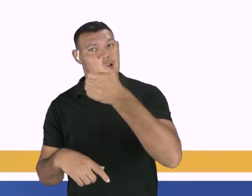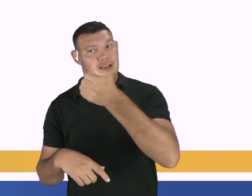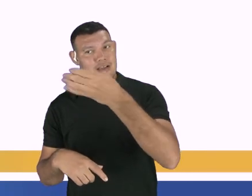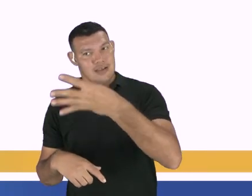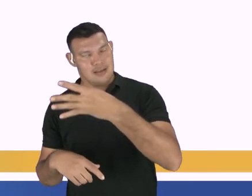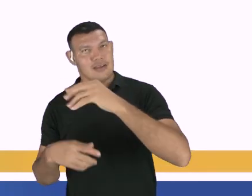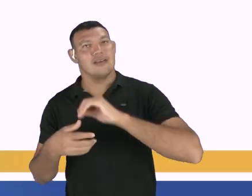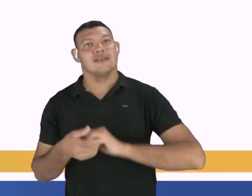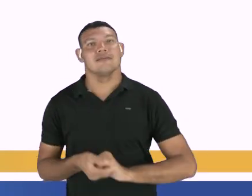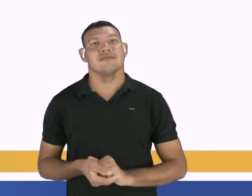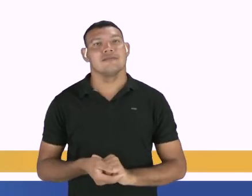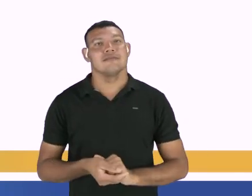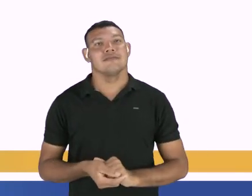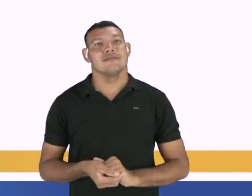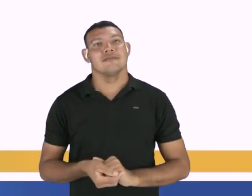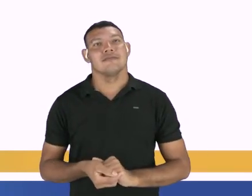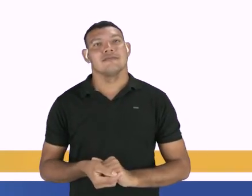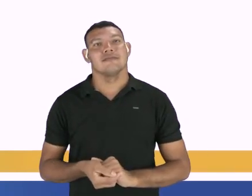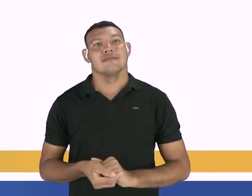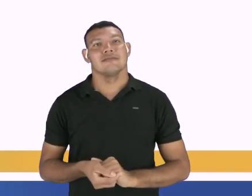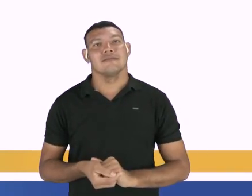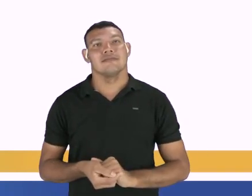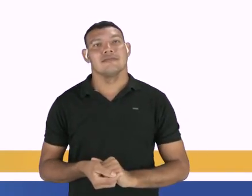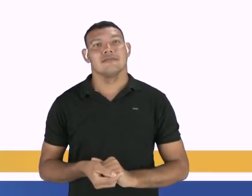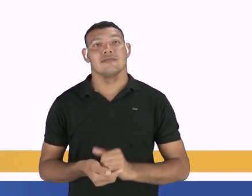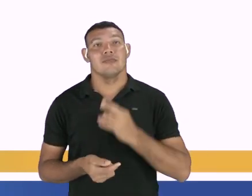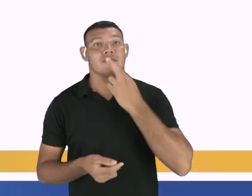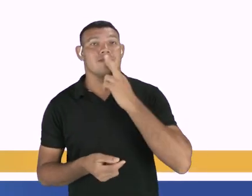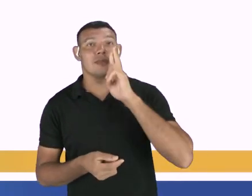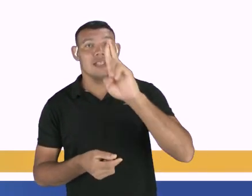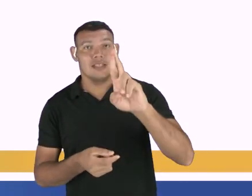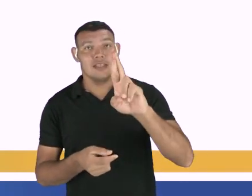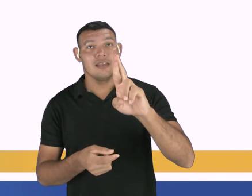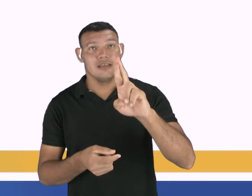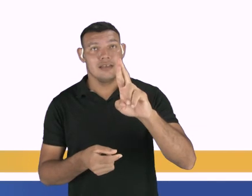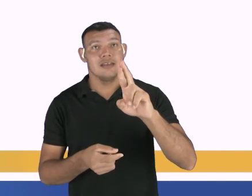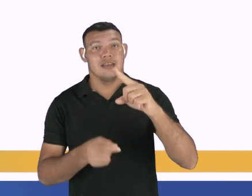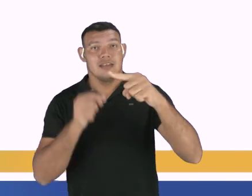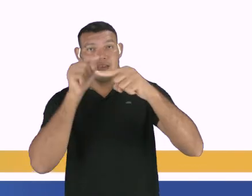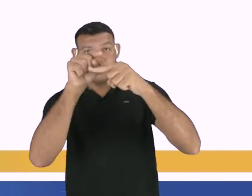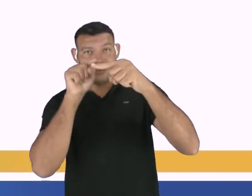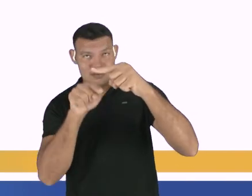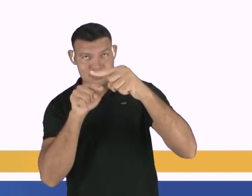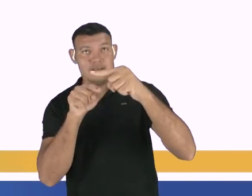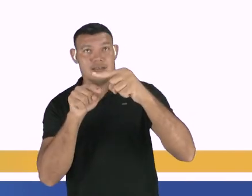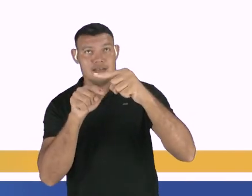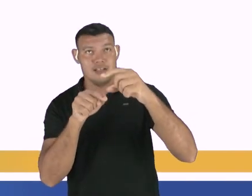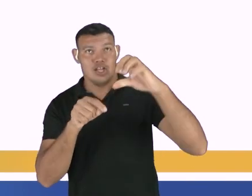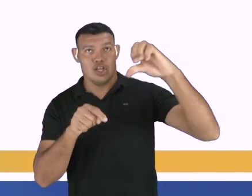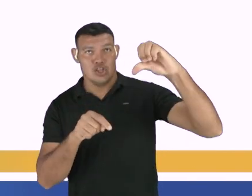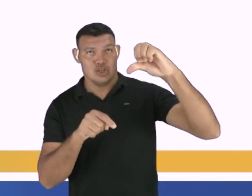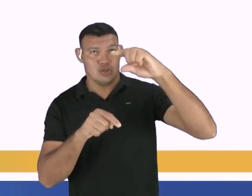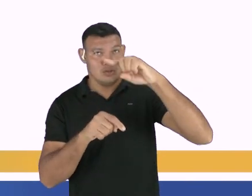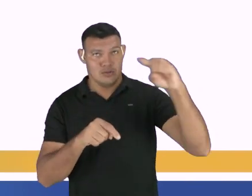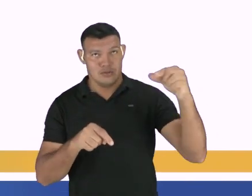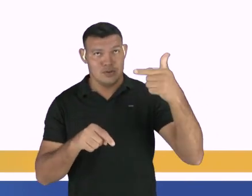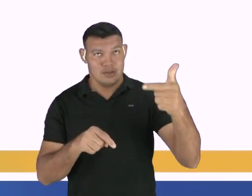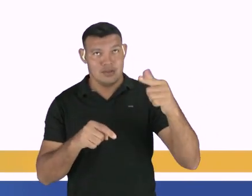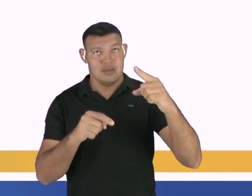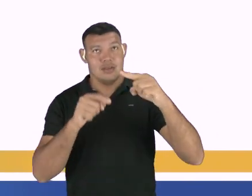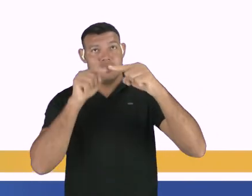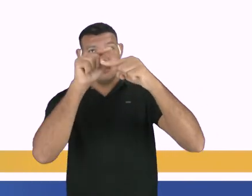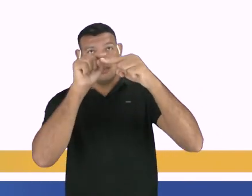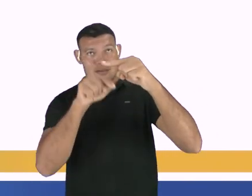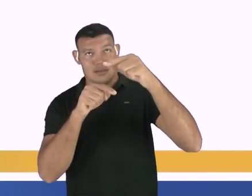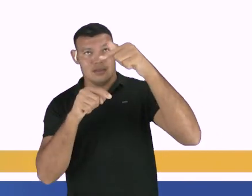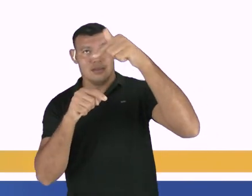segunda fração. 2 vezes 7, 14. Então, o resultado dessa divisão, 9/2 dividido